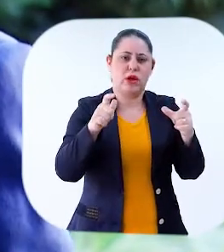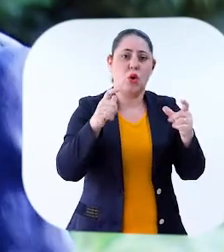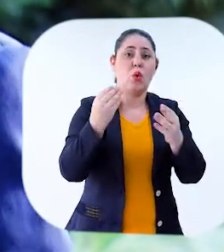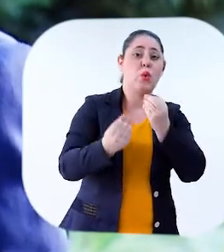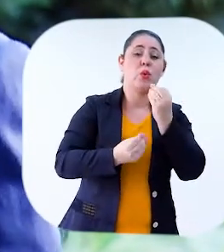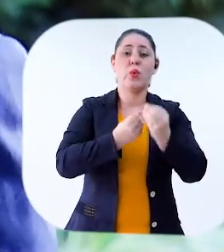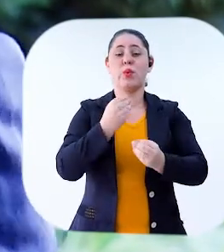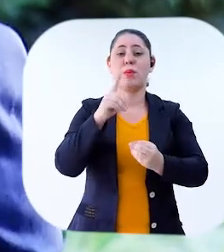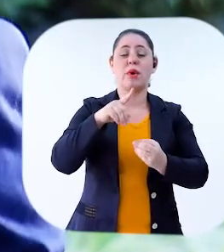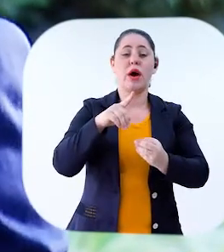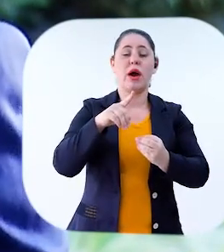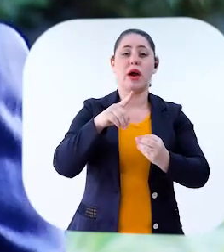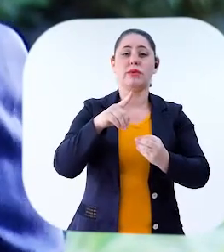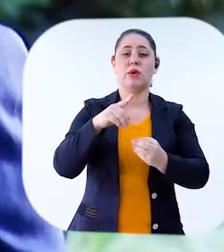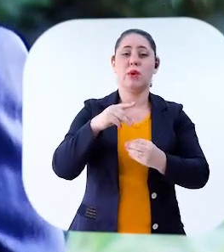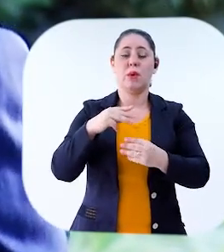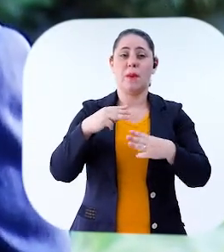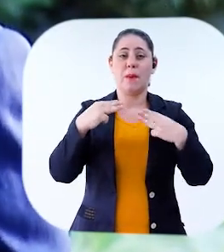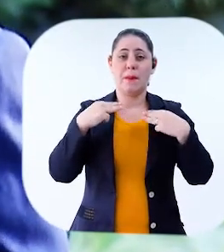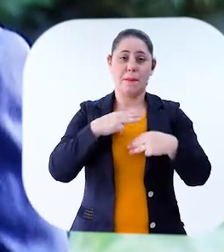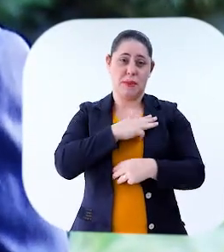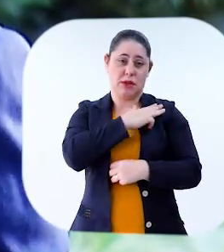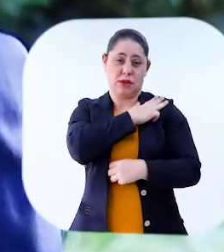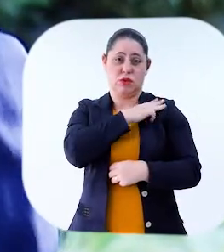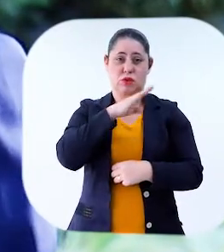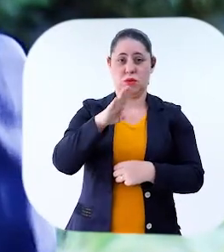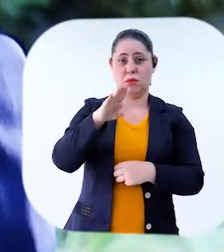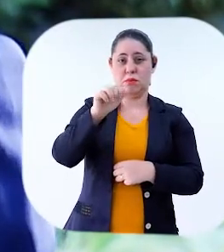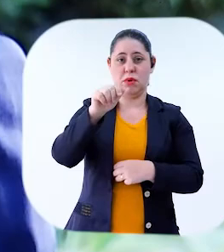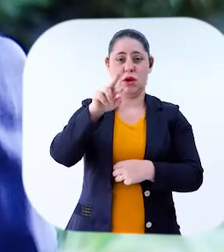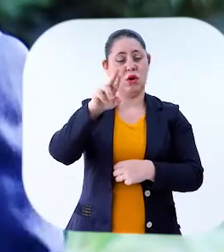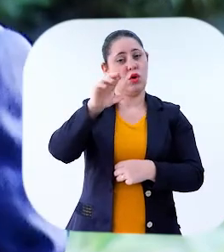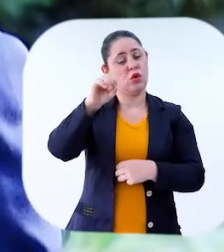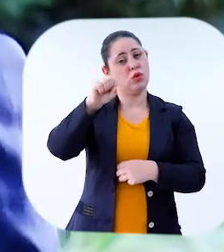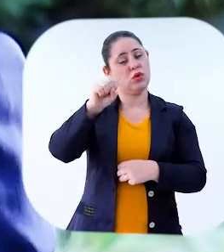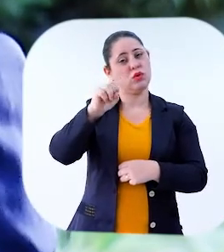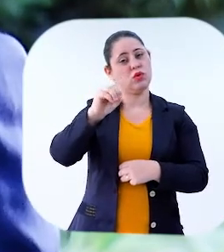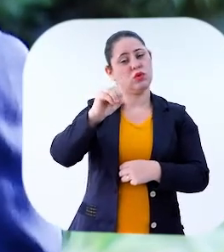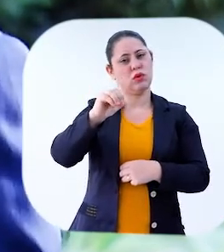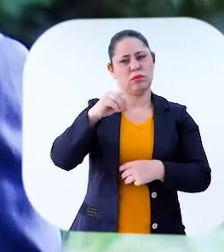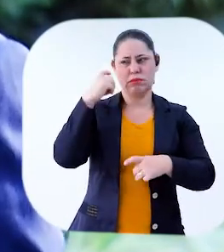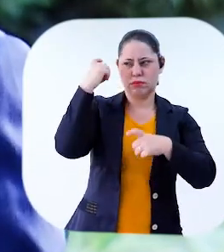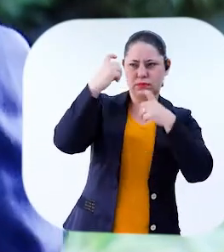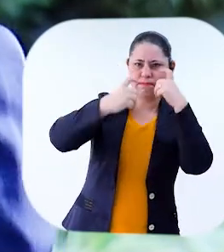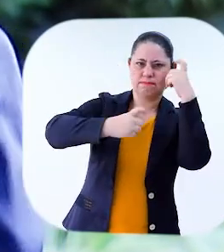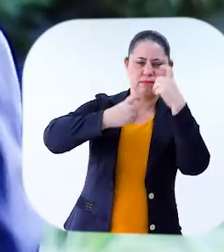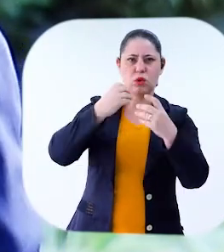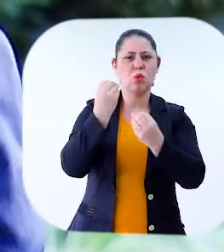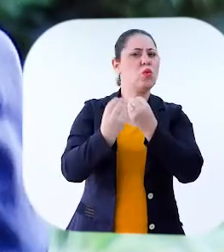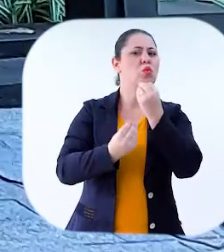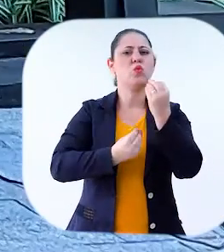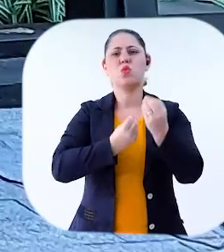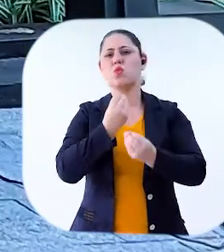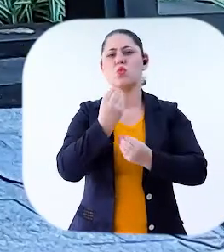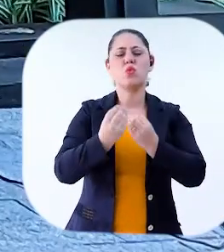né? Olha como é que é, o próprio ministro Barroso, presidente do Tribunal Superior Eleitoral, preocupado com isso, como é que será? Nós teremos